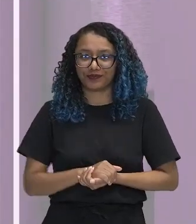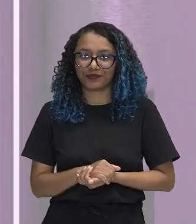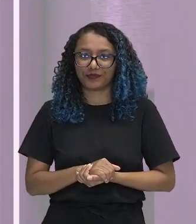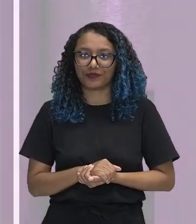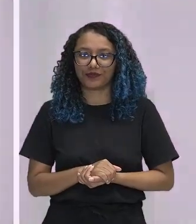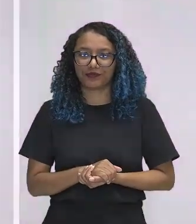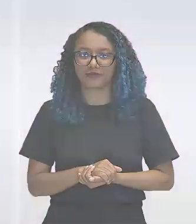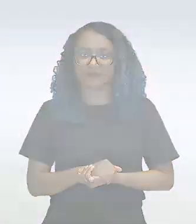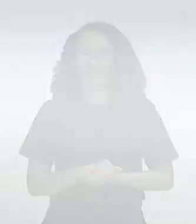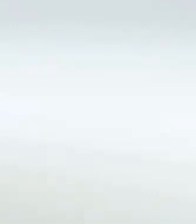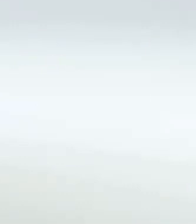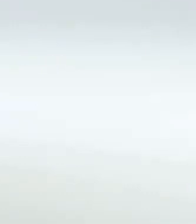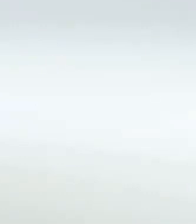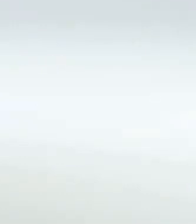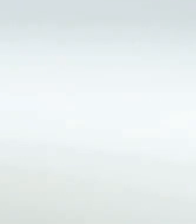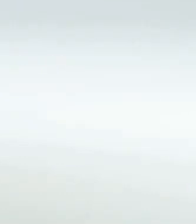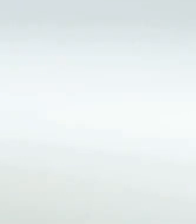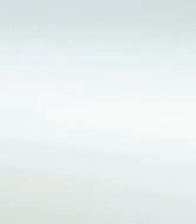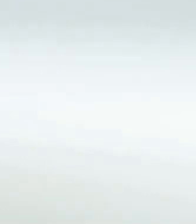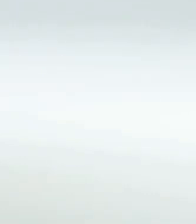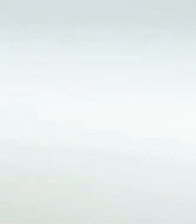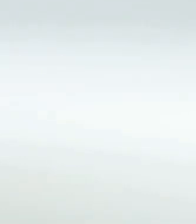aula.